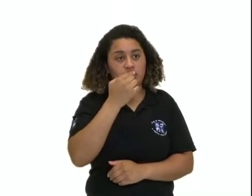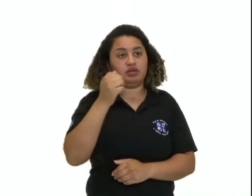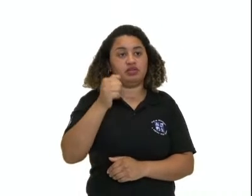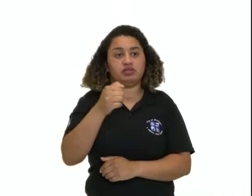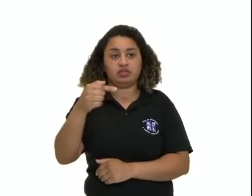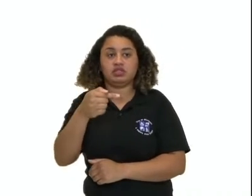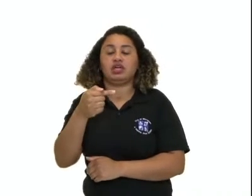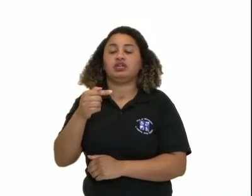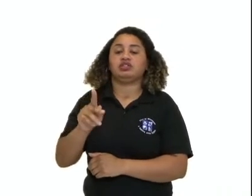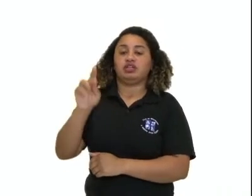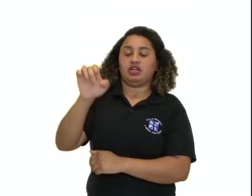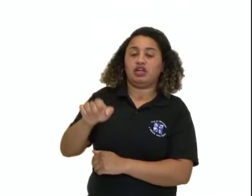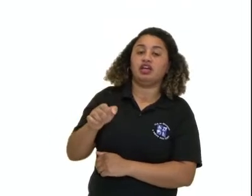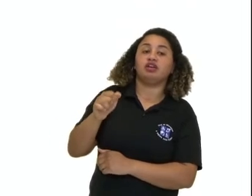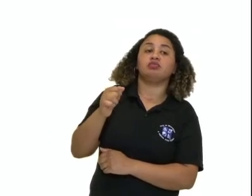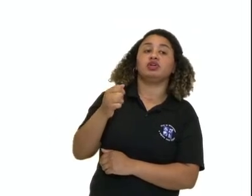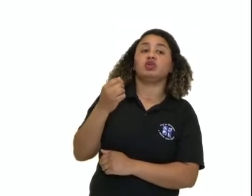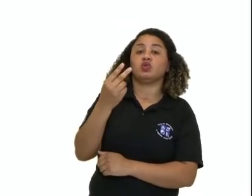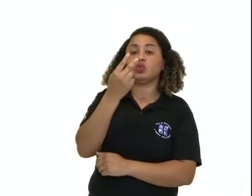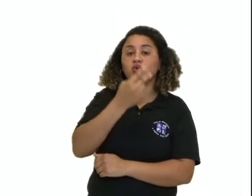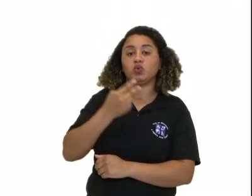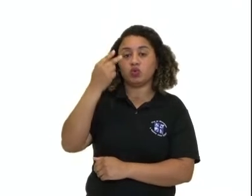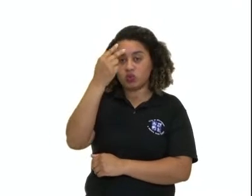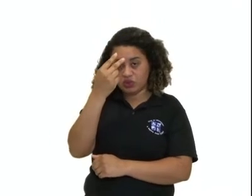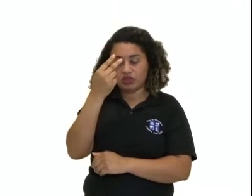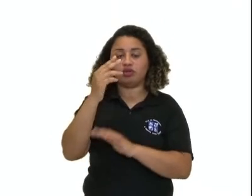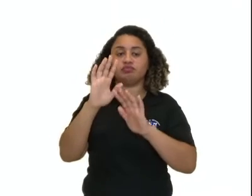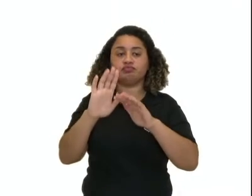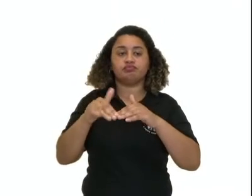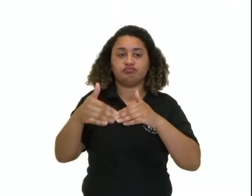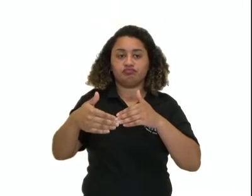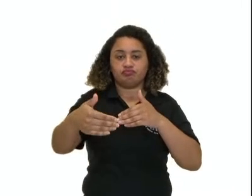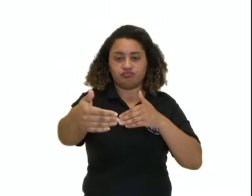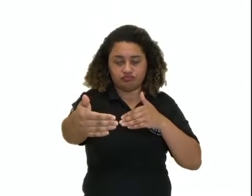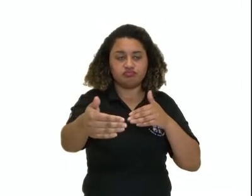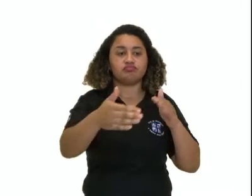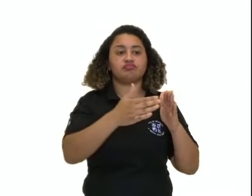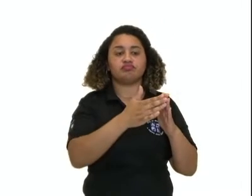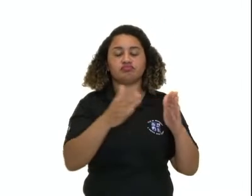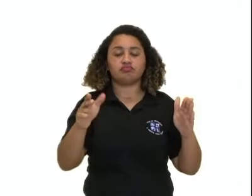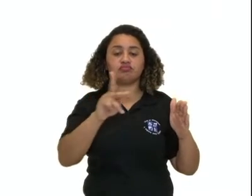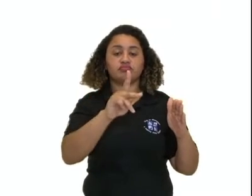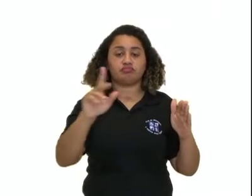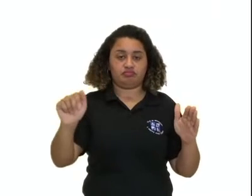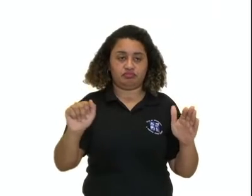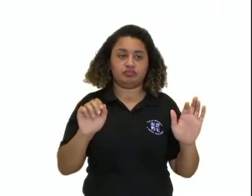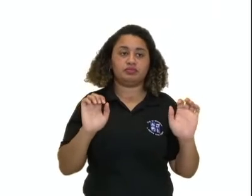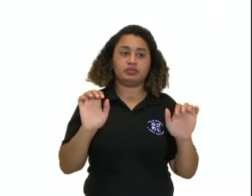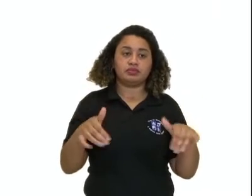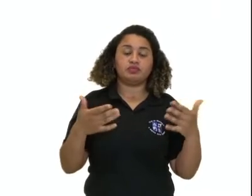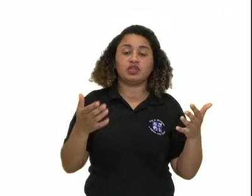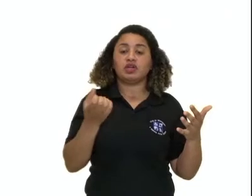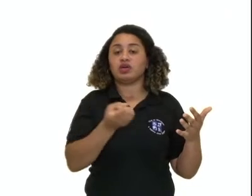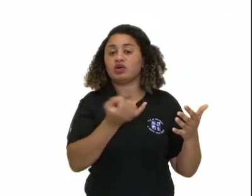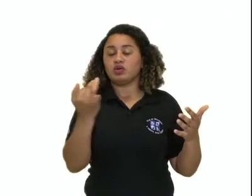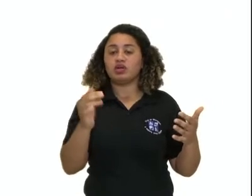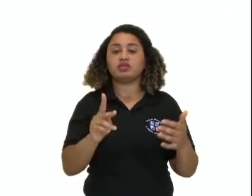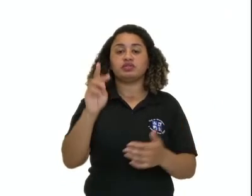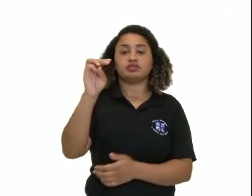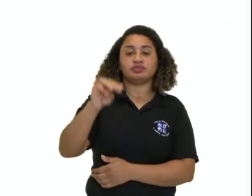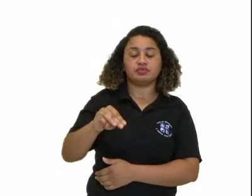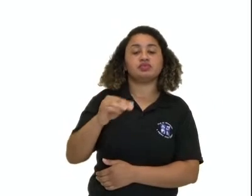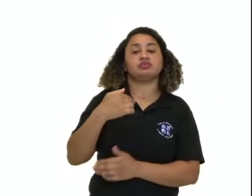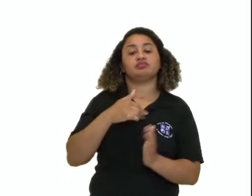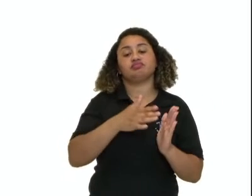17 quilômetros na segunda hora e assim por diante, em progressão aritmética. Quantos quilômetros